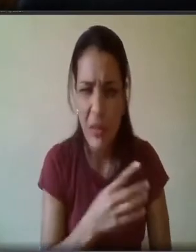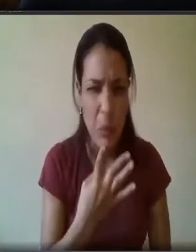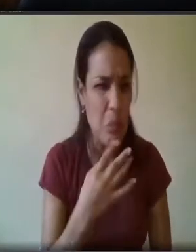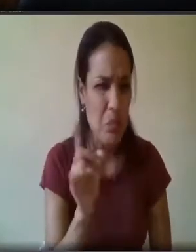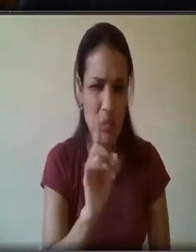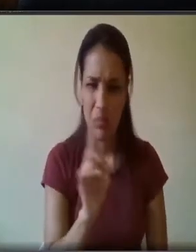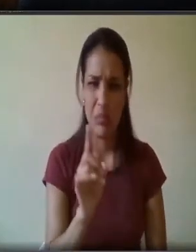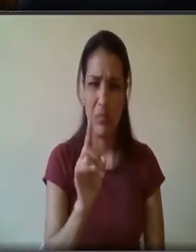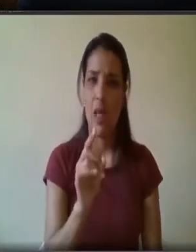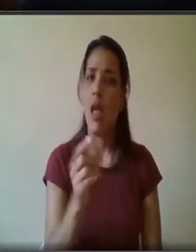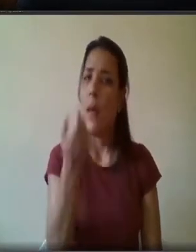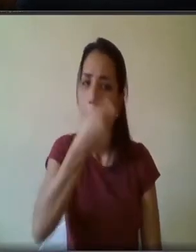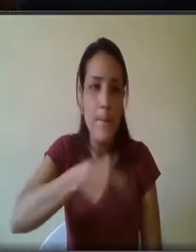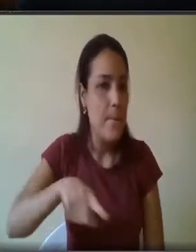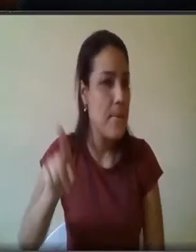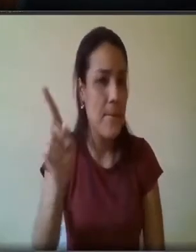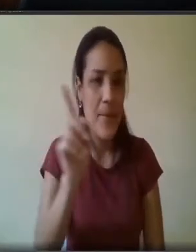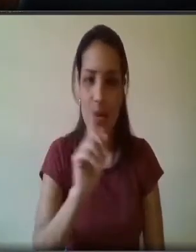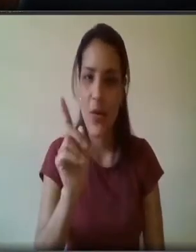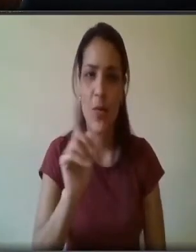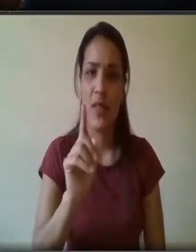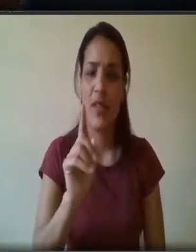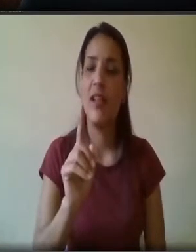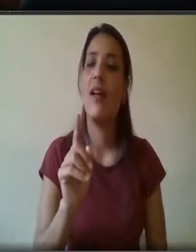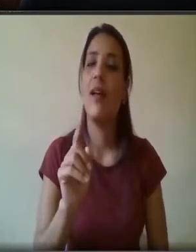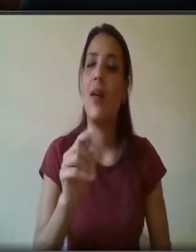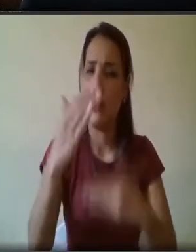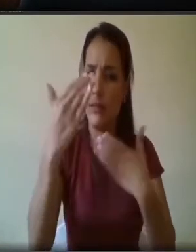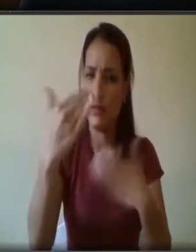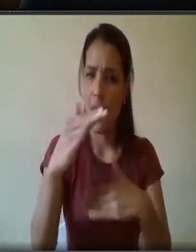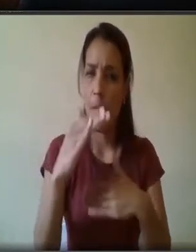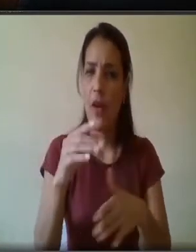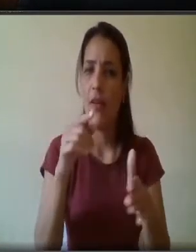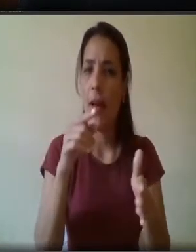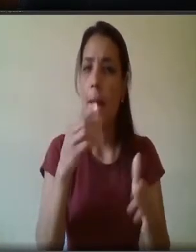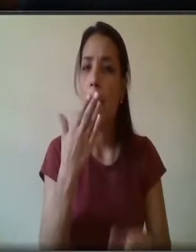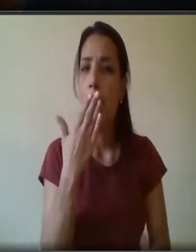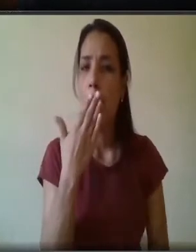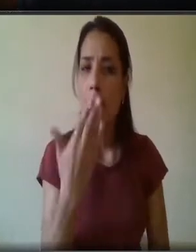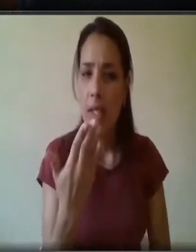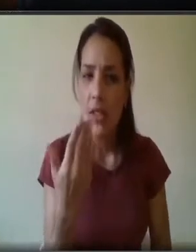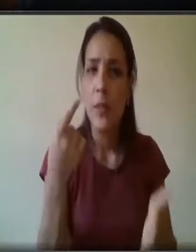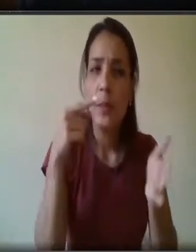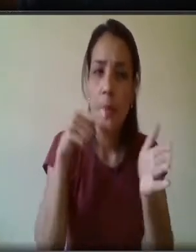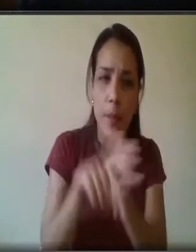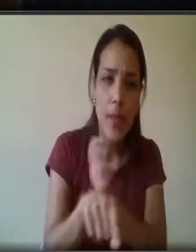nome dessas, tá? Ninguém vai pedir decoreba para vocês do nome dessas,